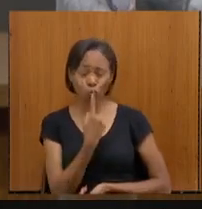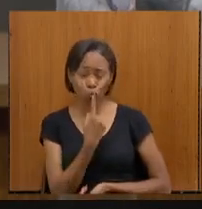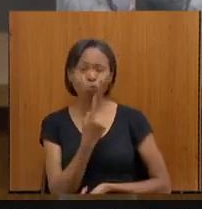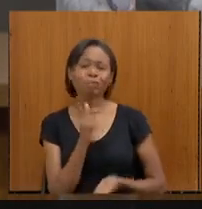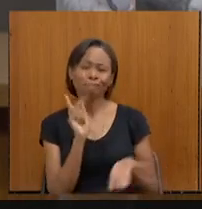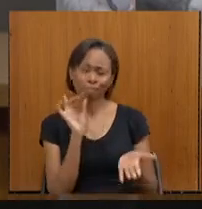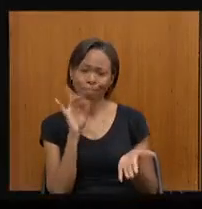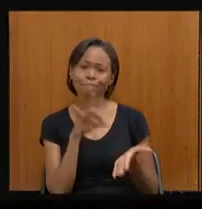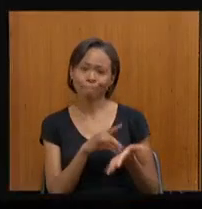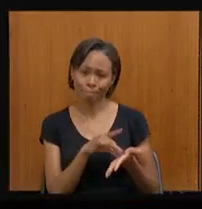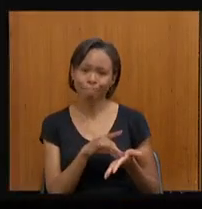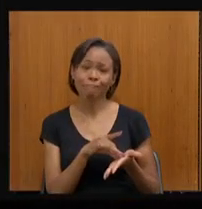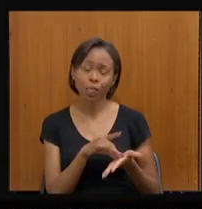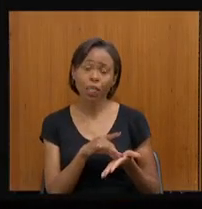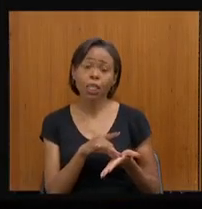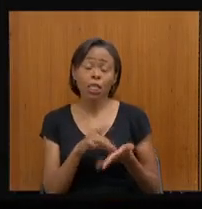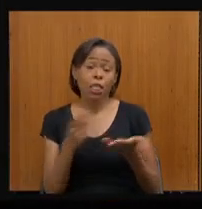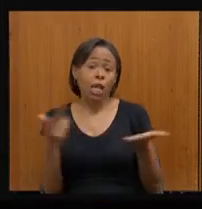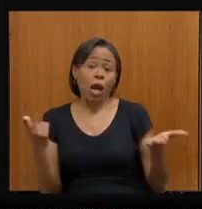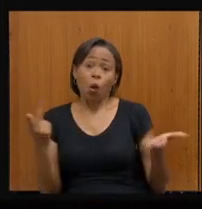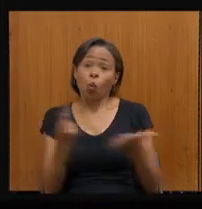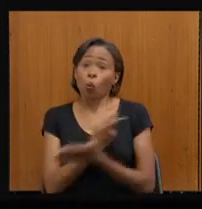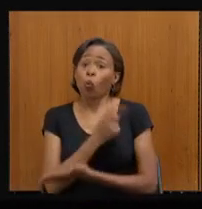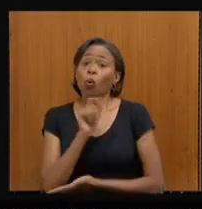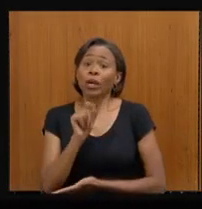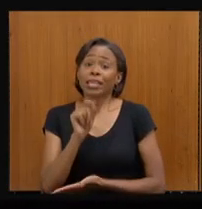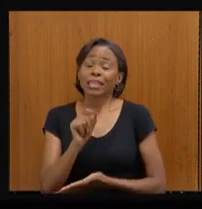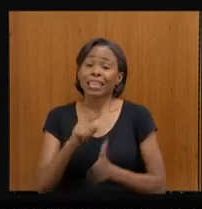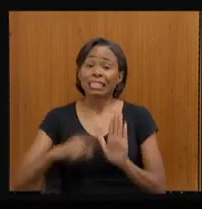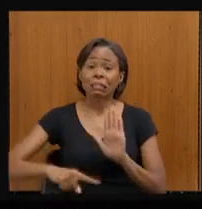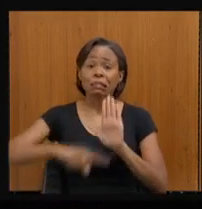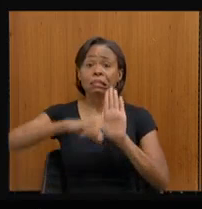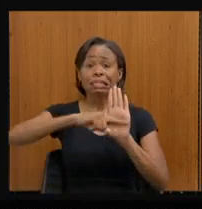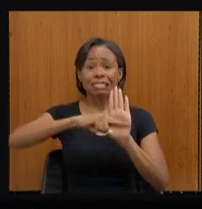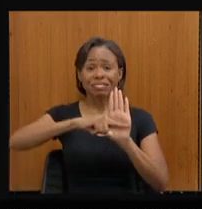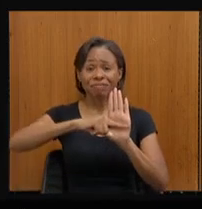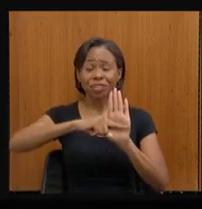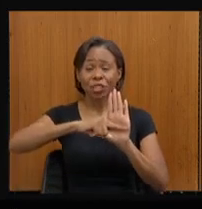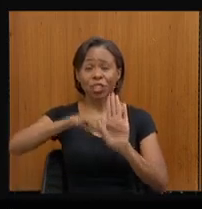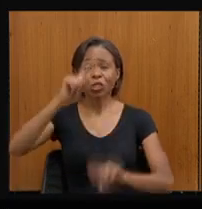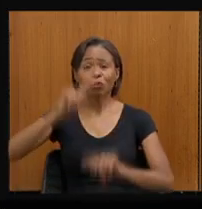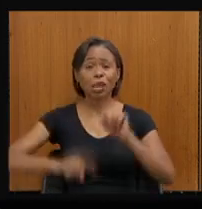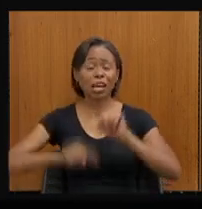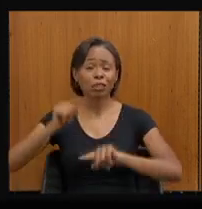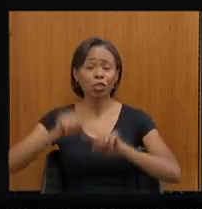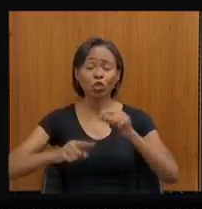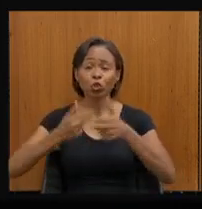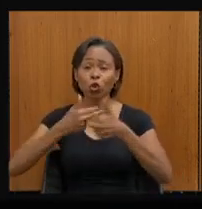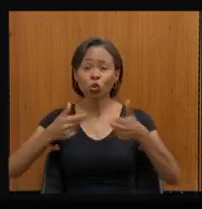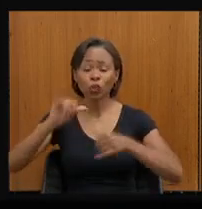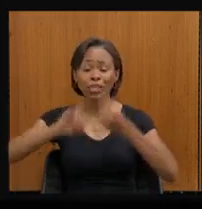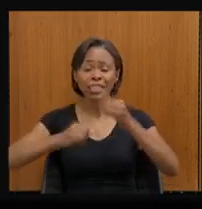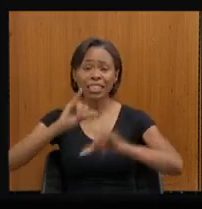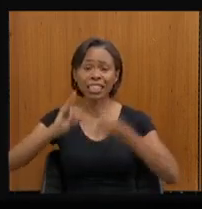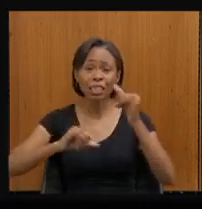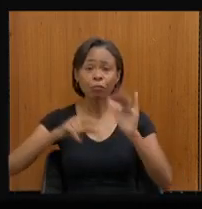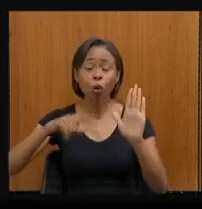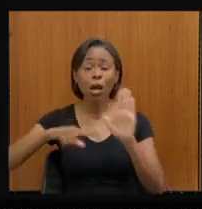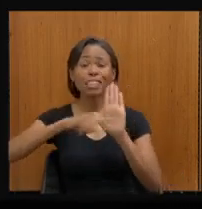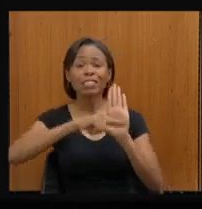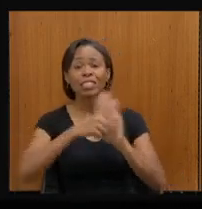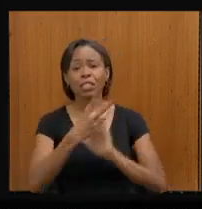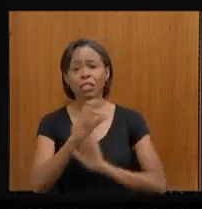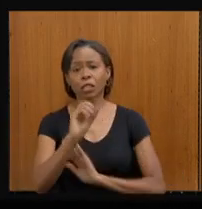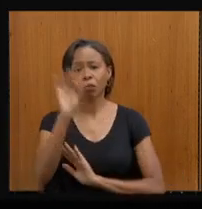isso é causa uma negatividade no balanço comercial de produtos químicos de trinta por cento no